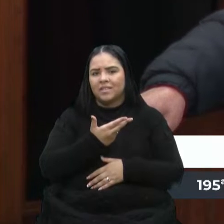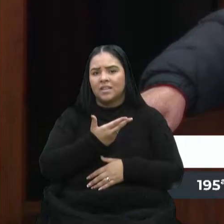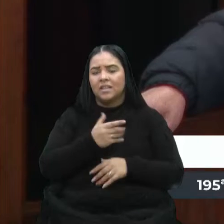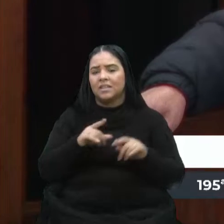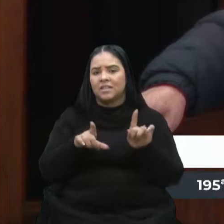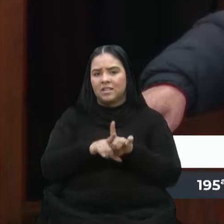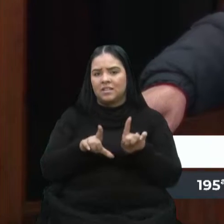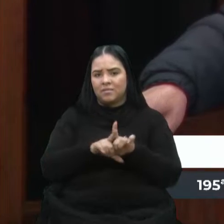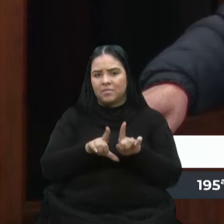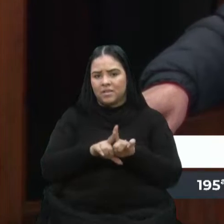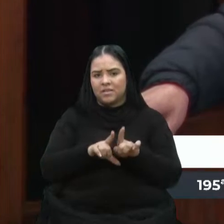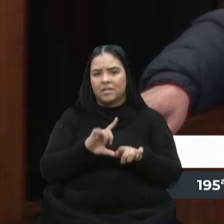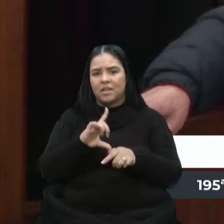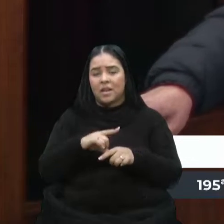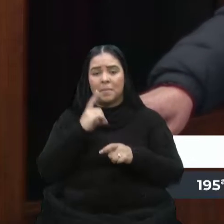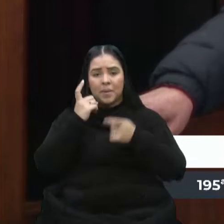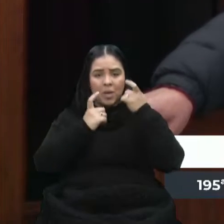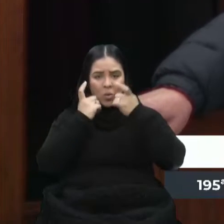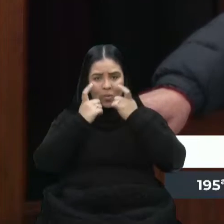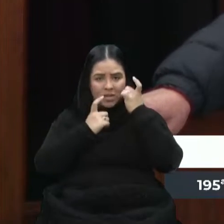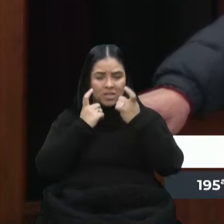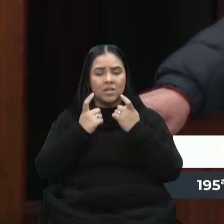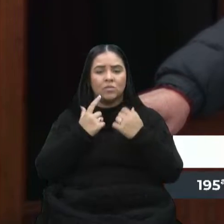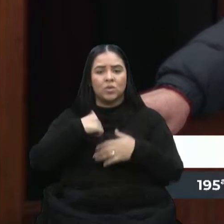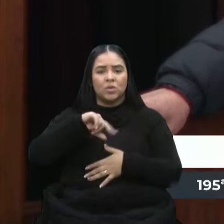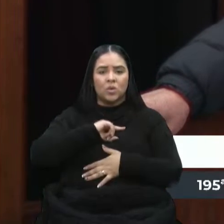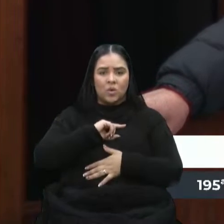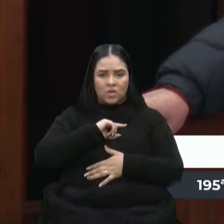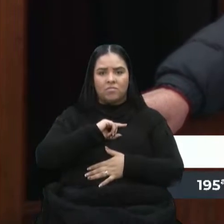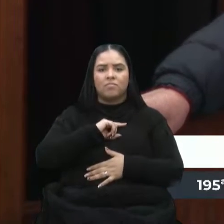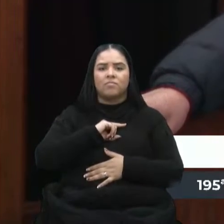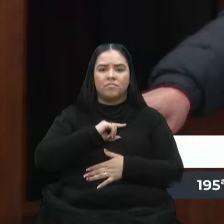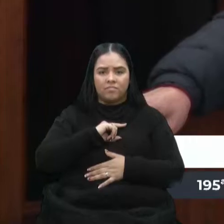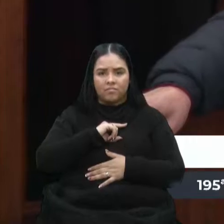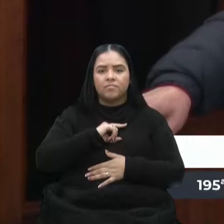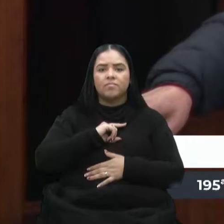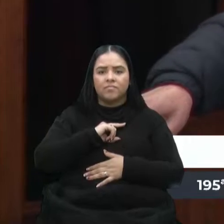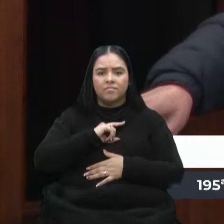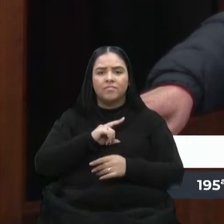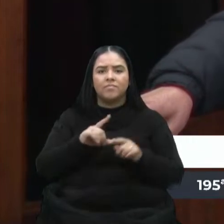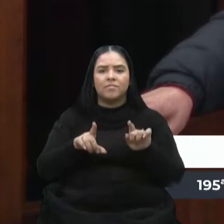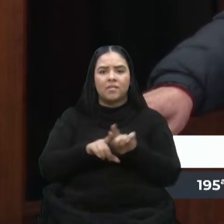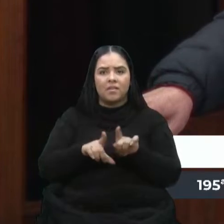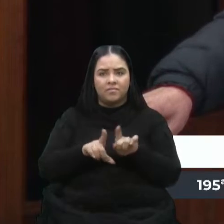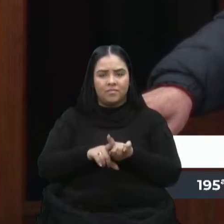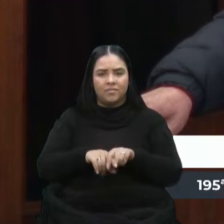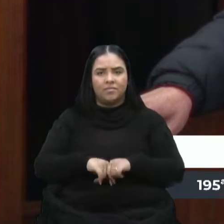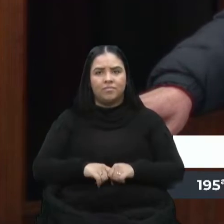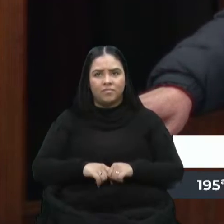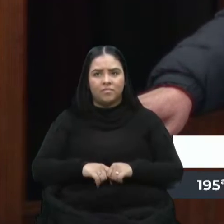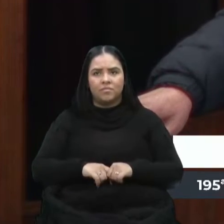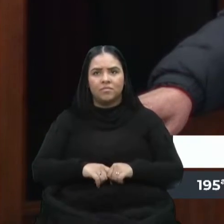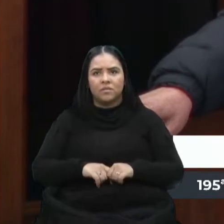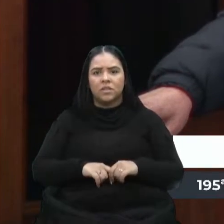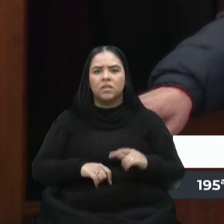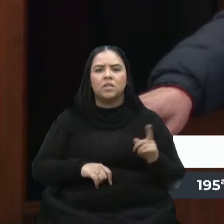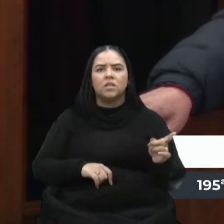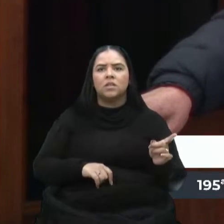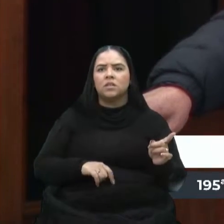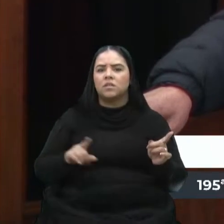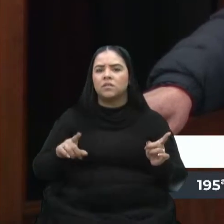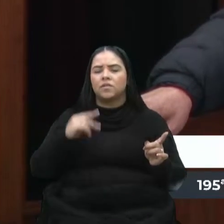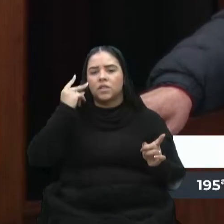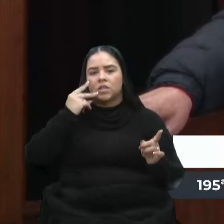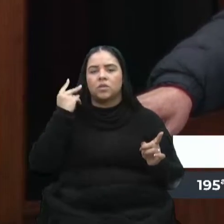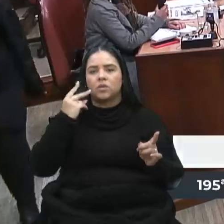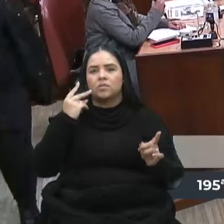também uma preocupação nossa da nossa periferia. Já a parte,